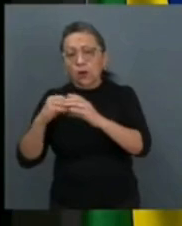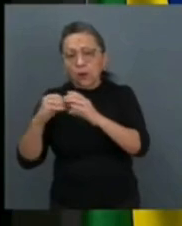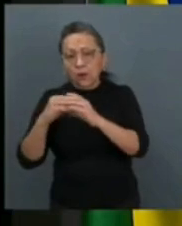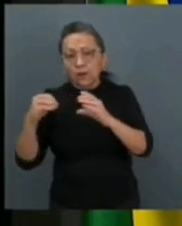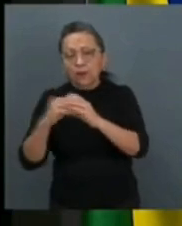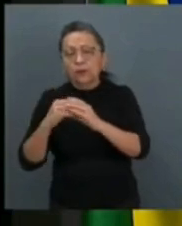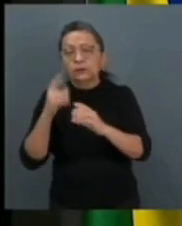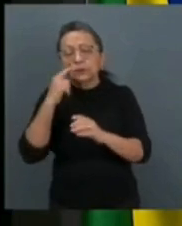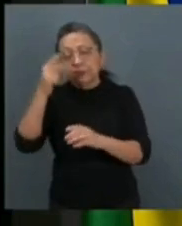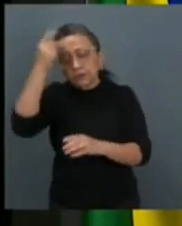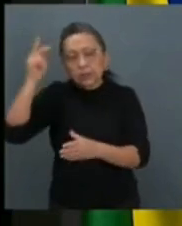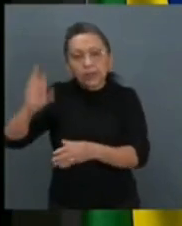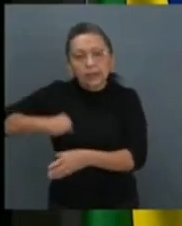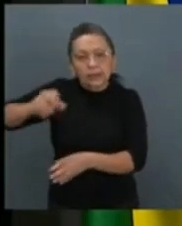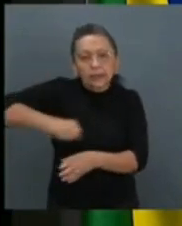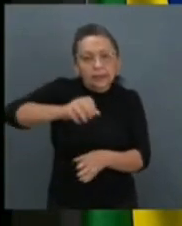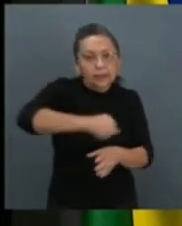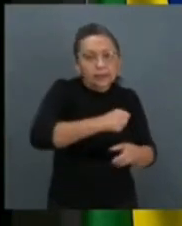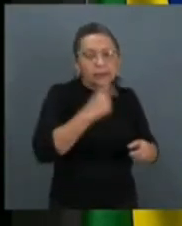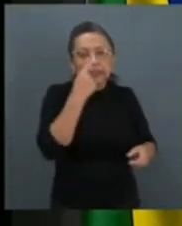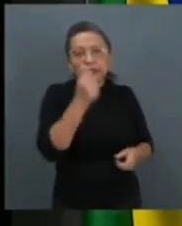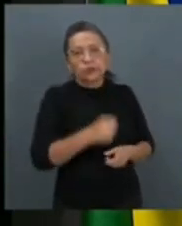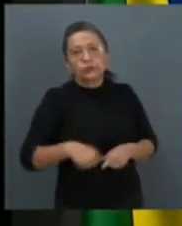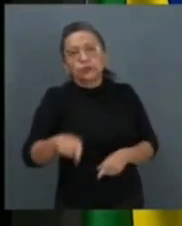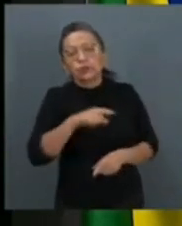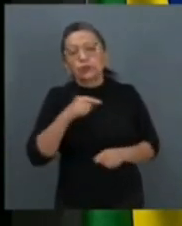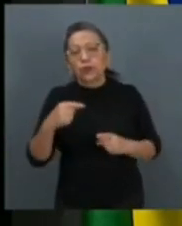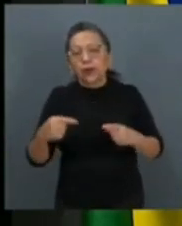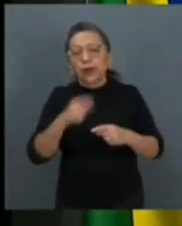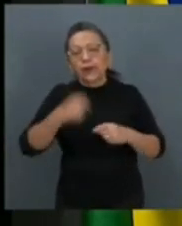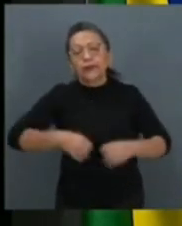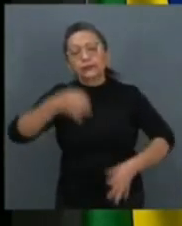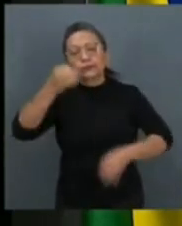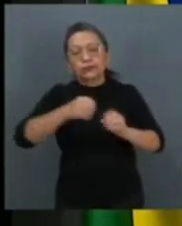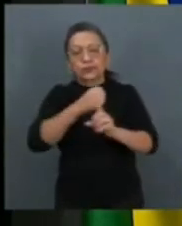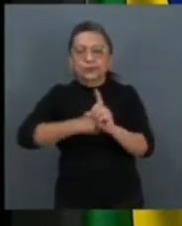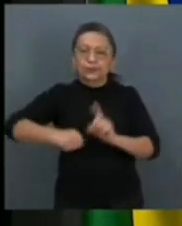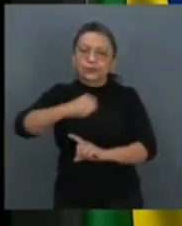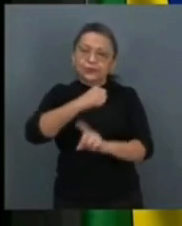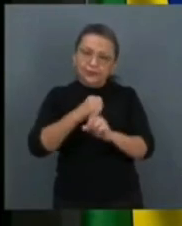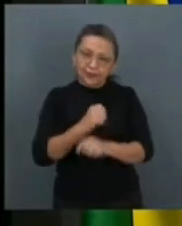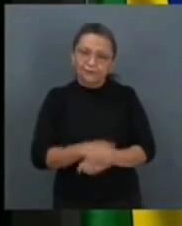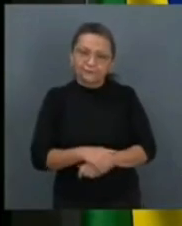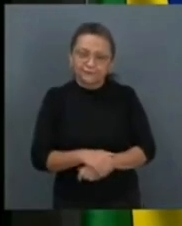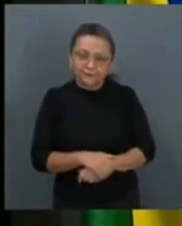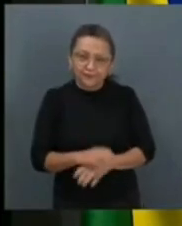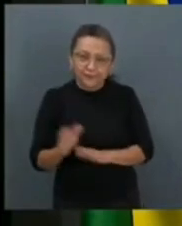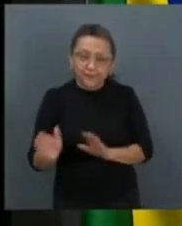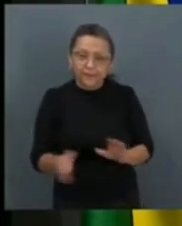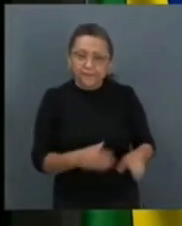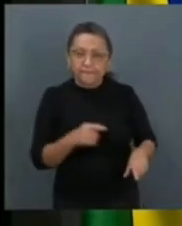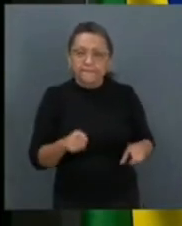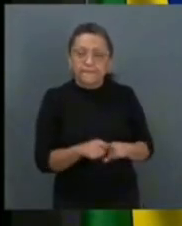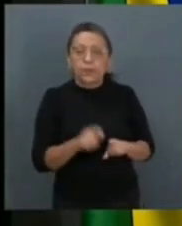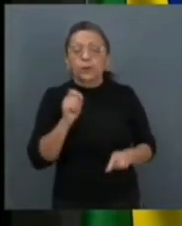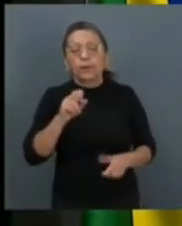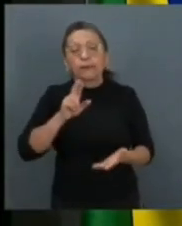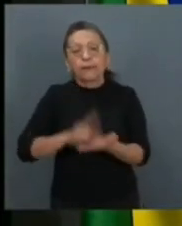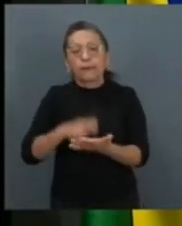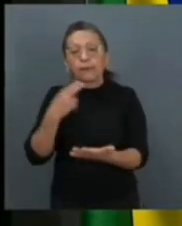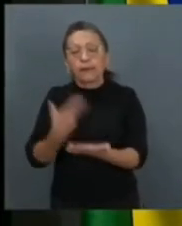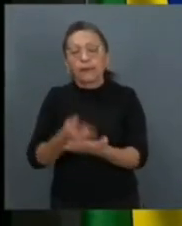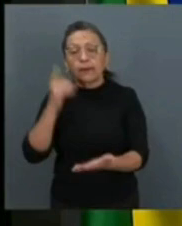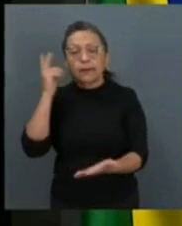de catadores. Isso se chama justiça social, o que se traduz em